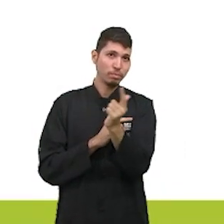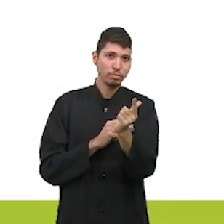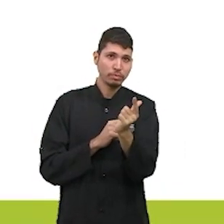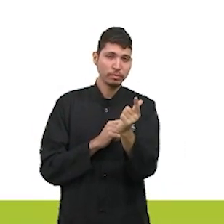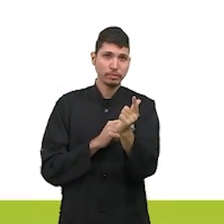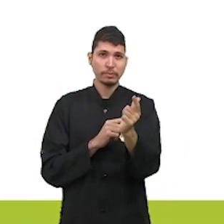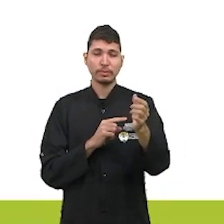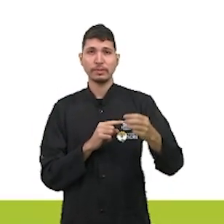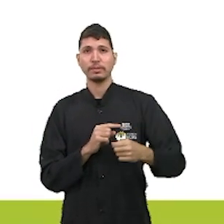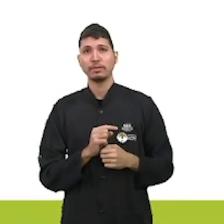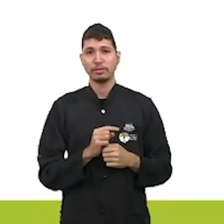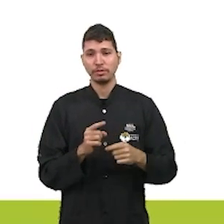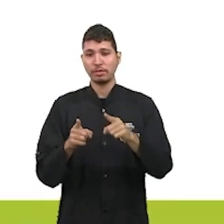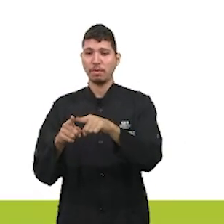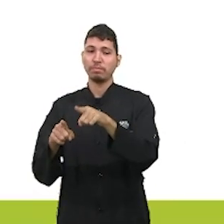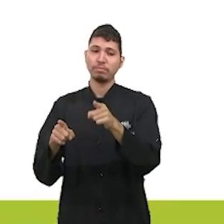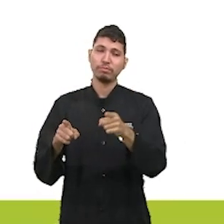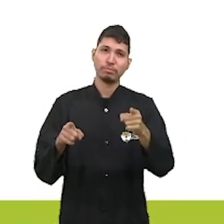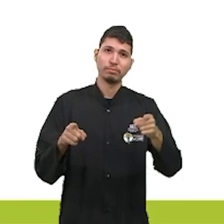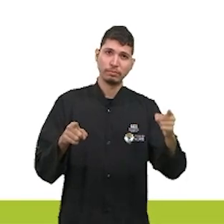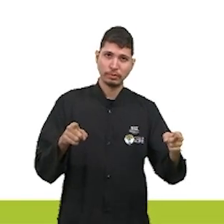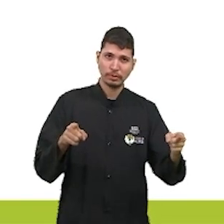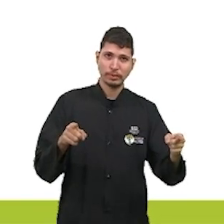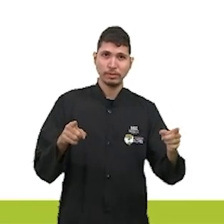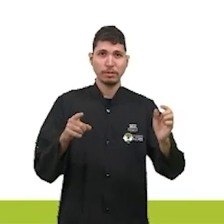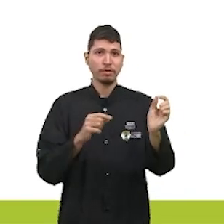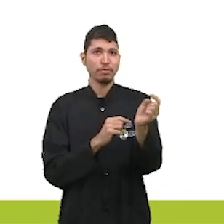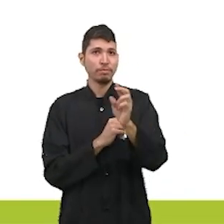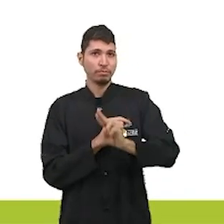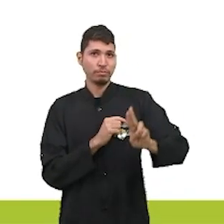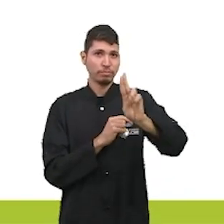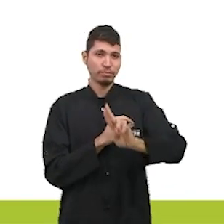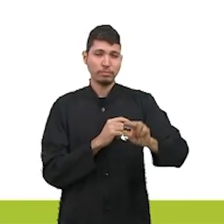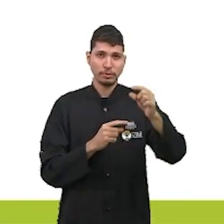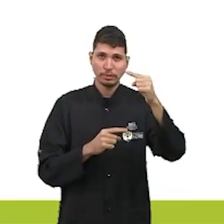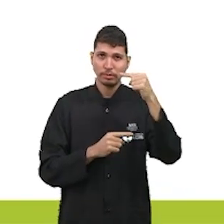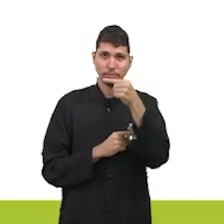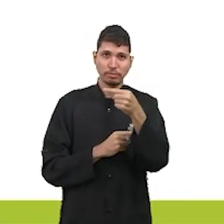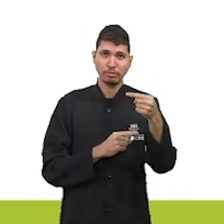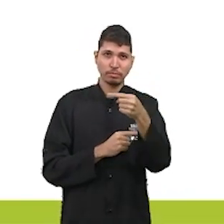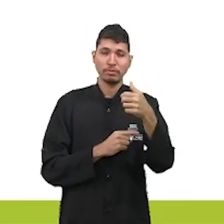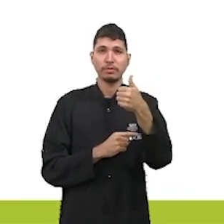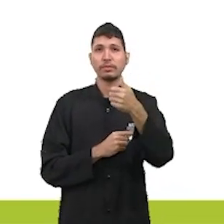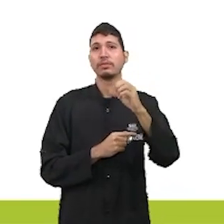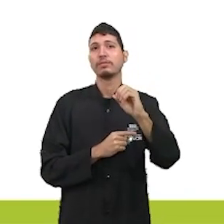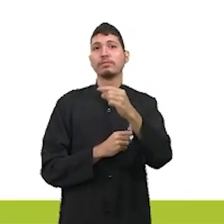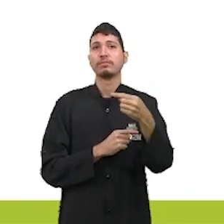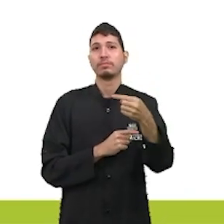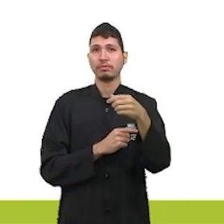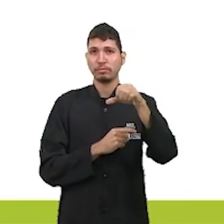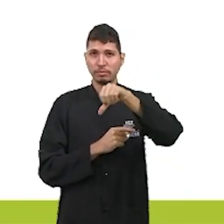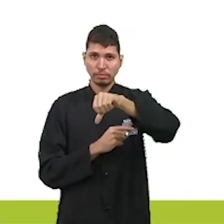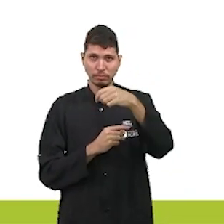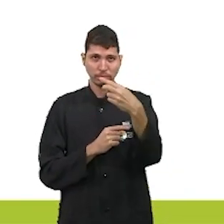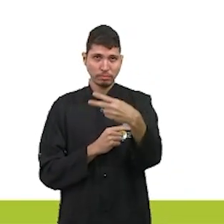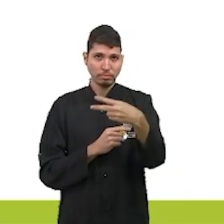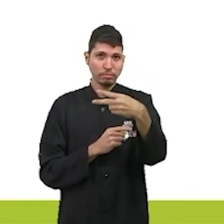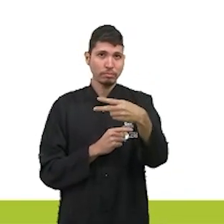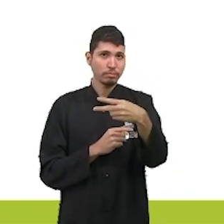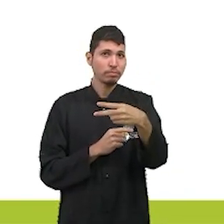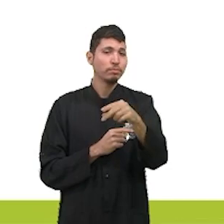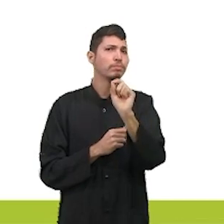aí decrescente, eu vou então subtrair. E aí 10 menos 9 vai sobrar o